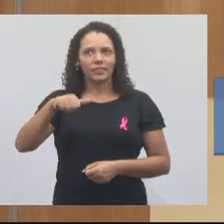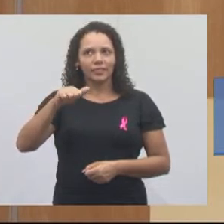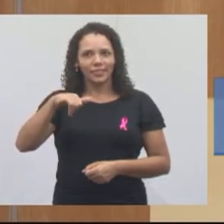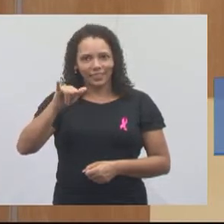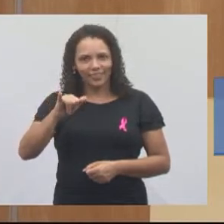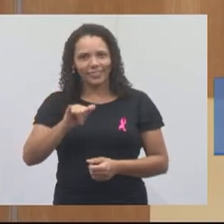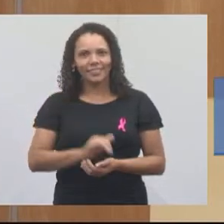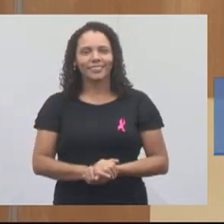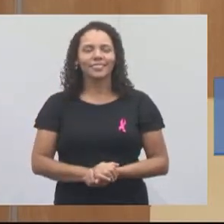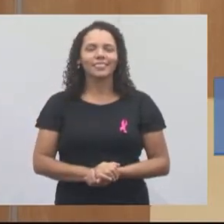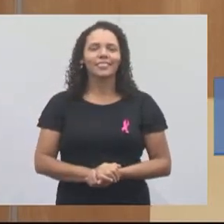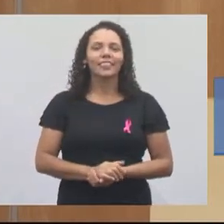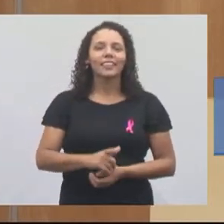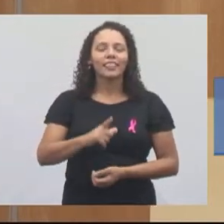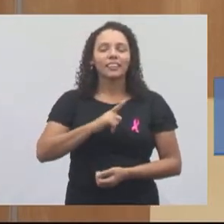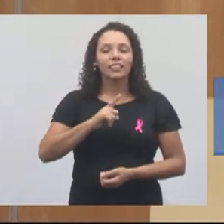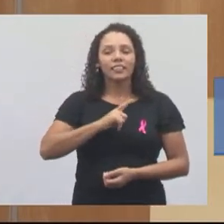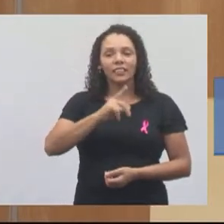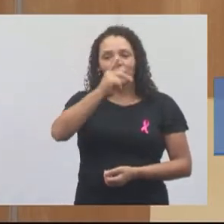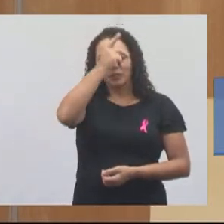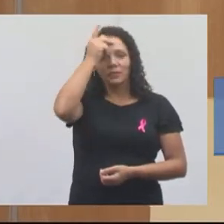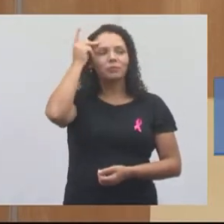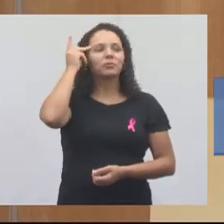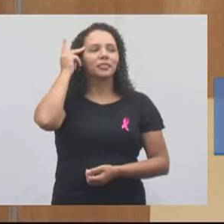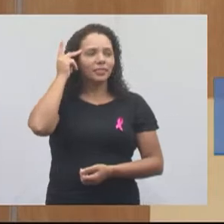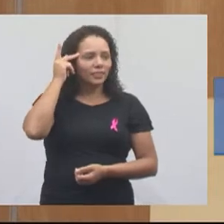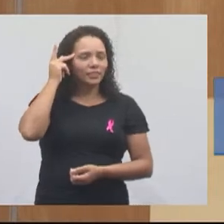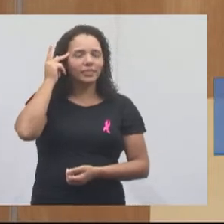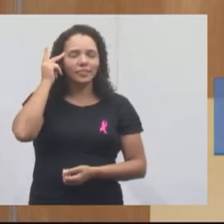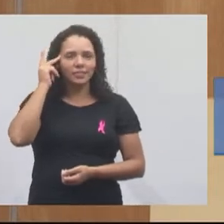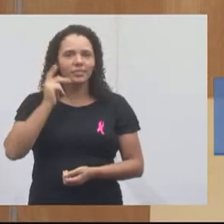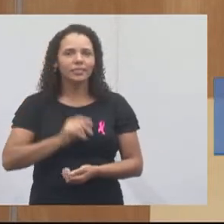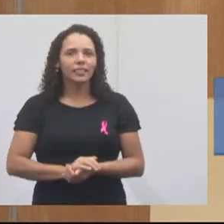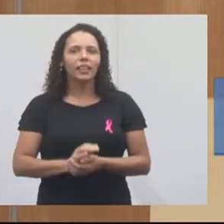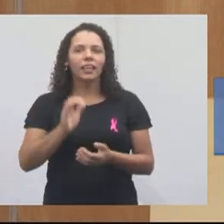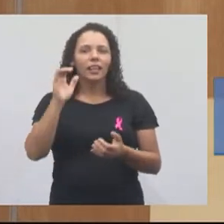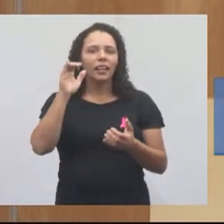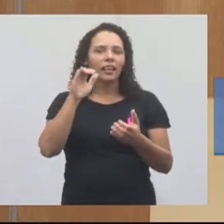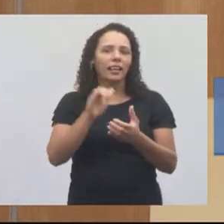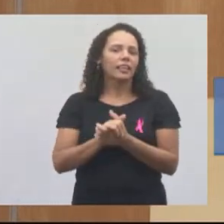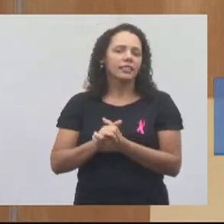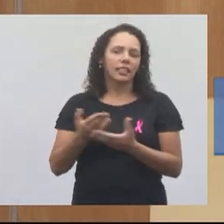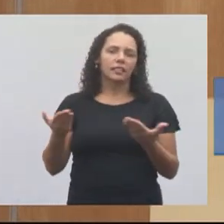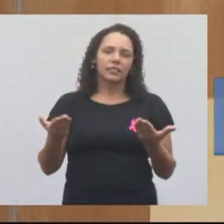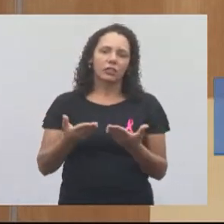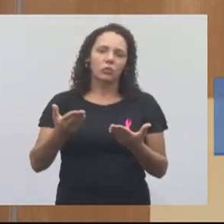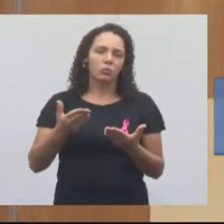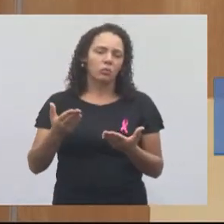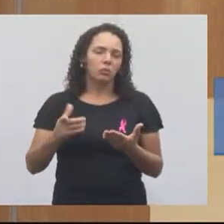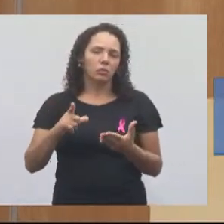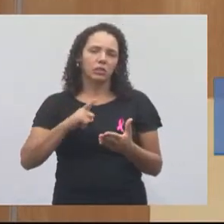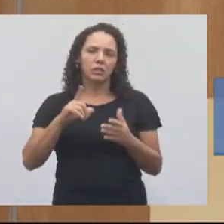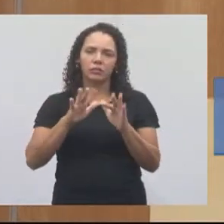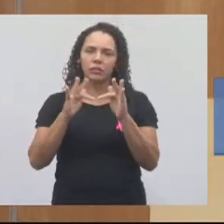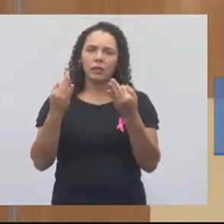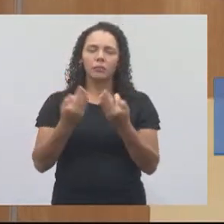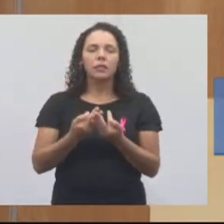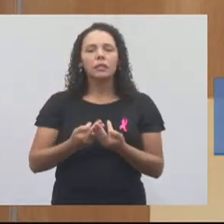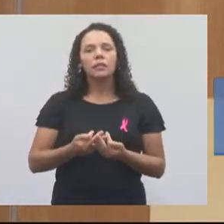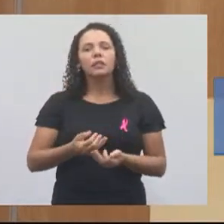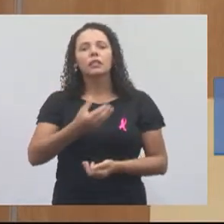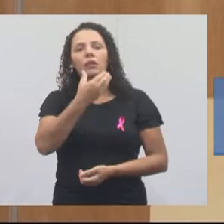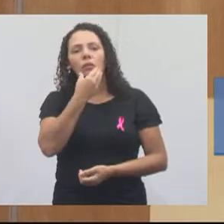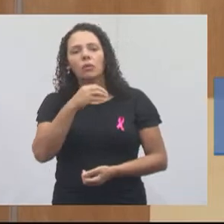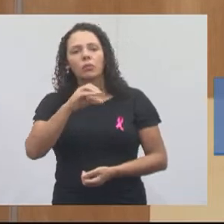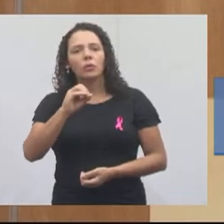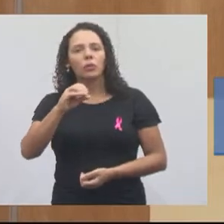E temos até pessoas que mandamos para lá, hoje estão casadas, hoje tem família, né? Temos o Odair, que o pai